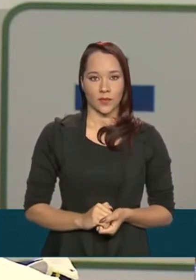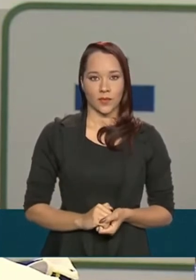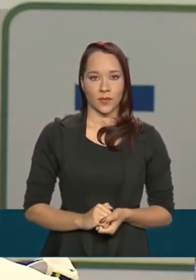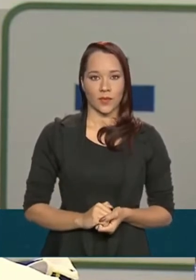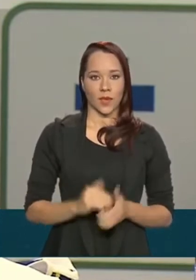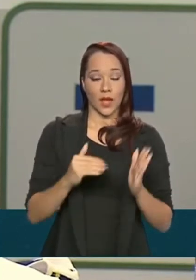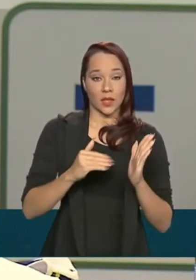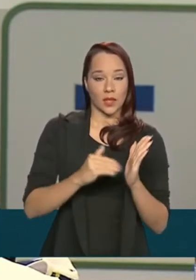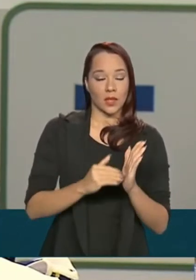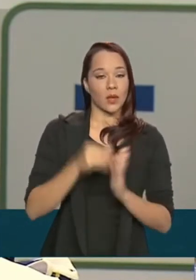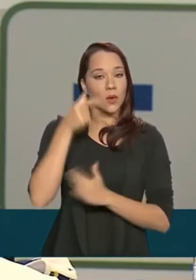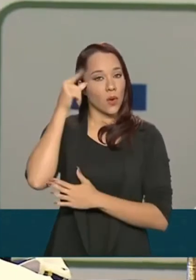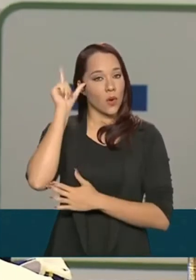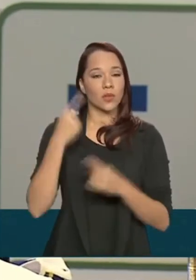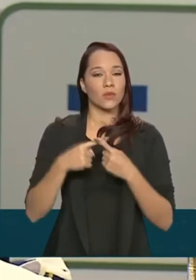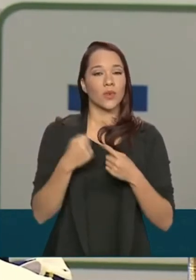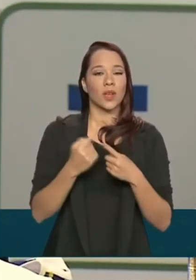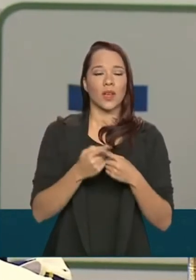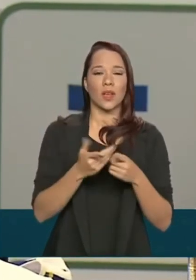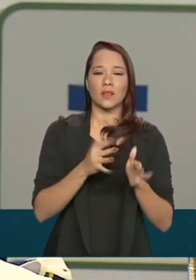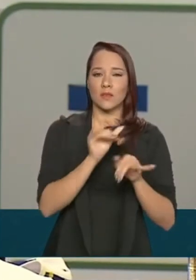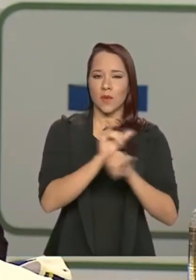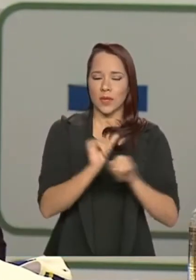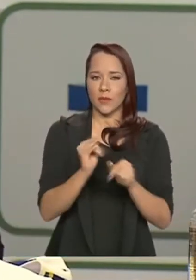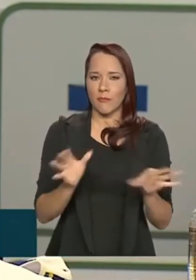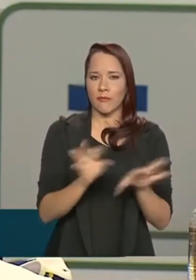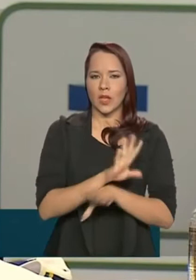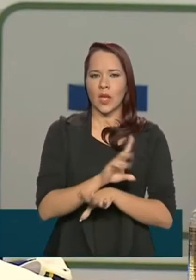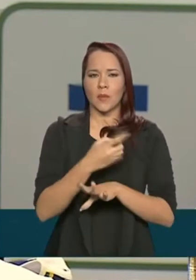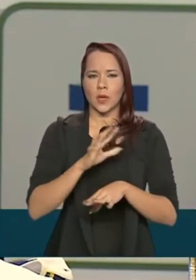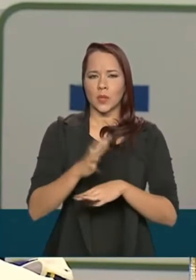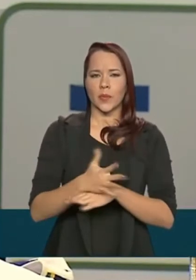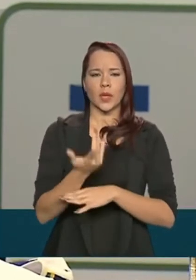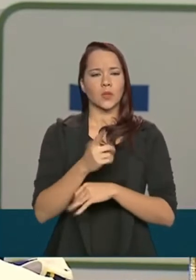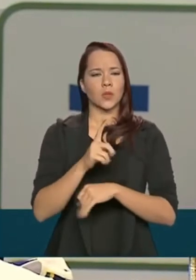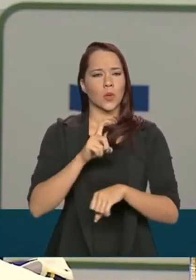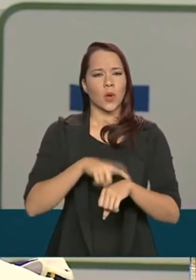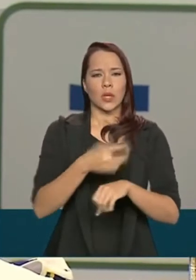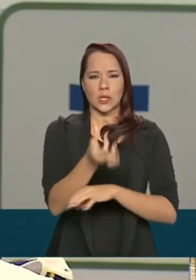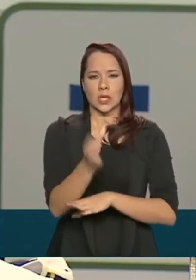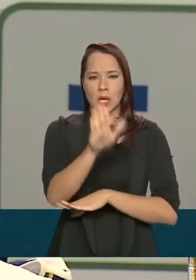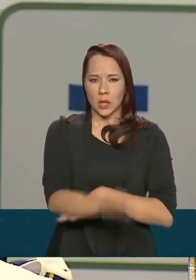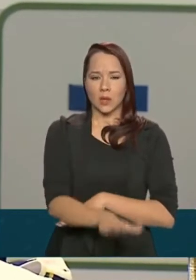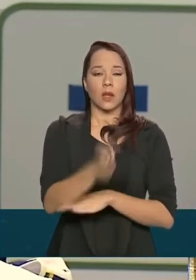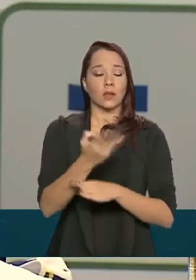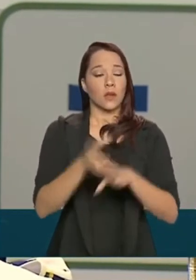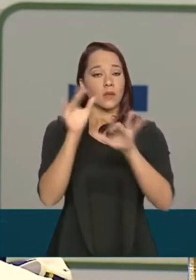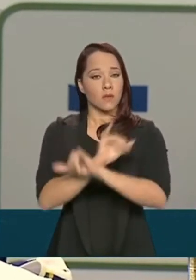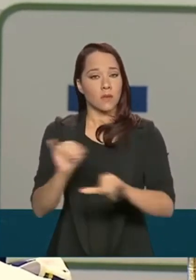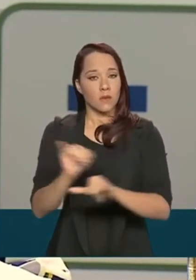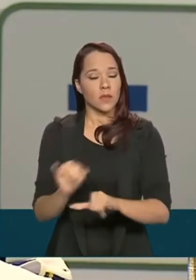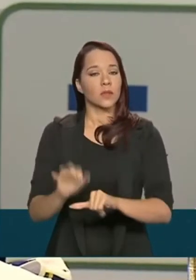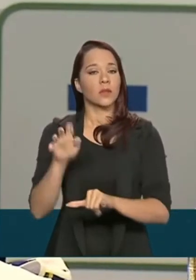Até a data de ontem, porque nós fechamos os dados às 18 horas, 18h30 deste dia, né? Então esses dados são os dados